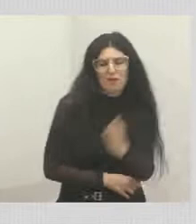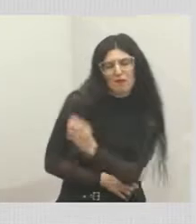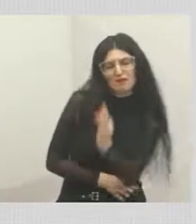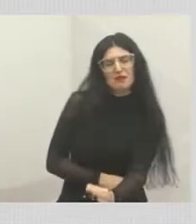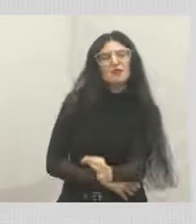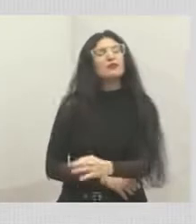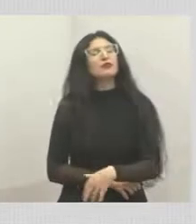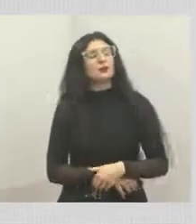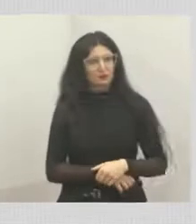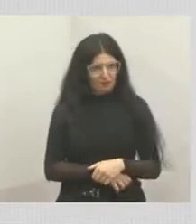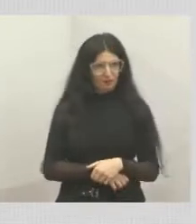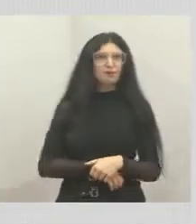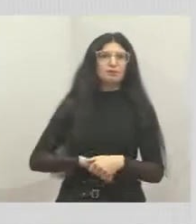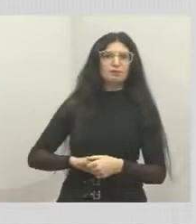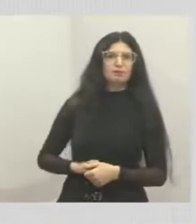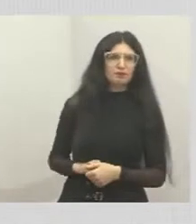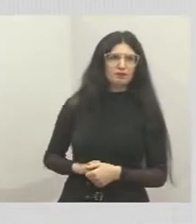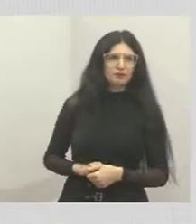51,59%.